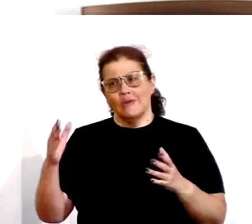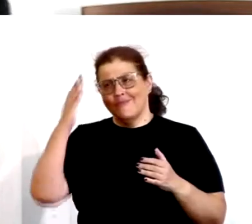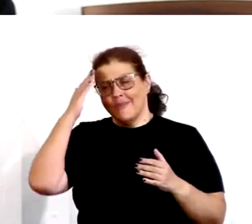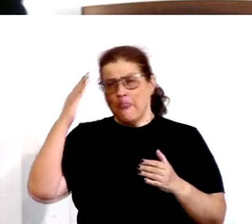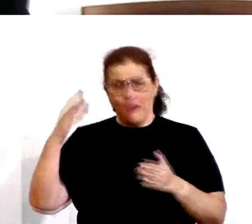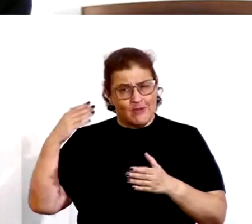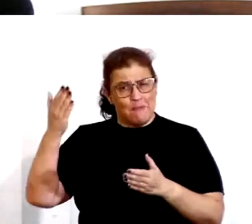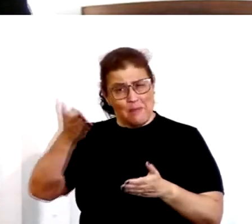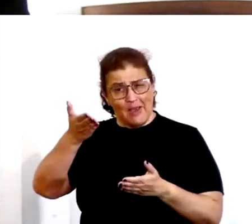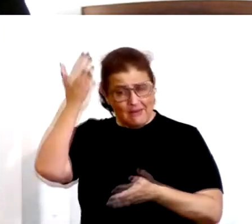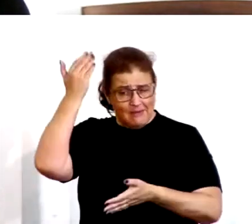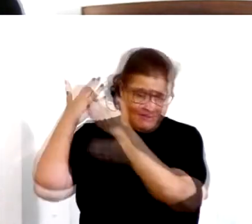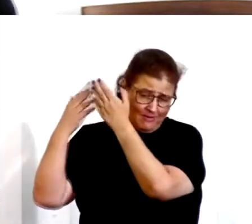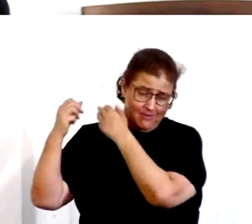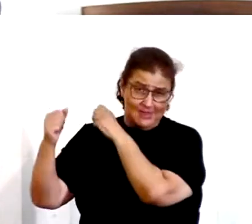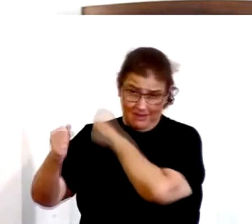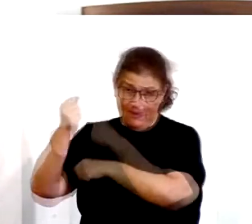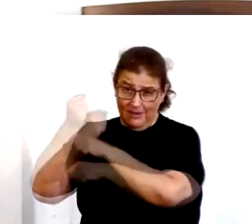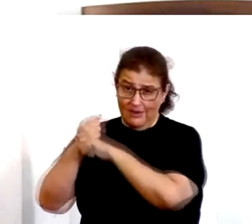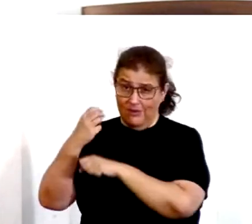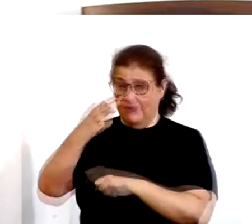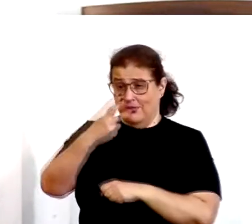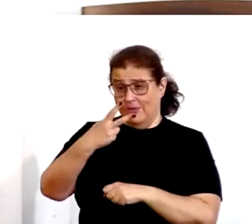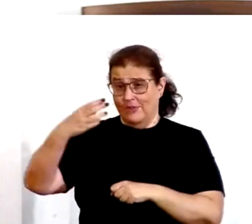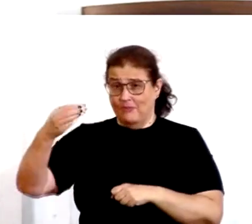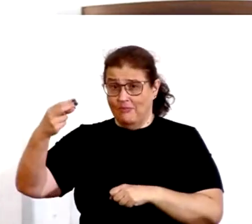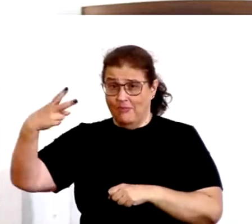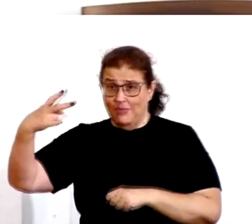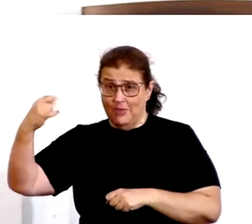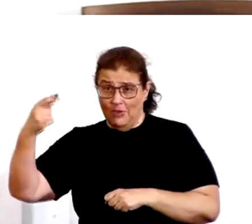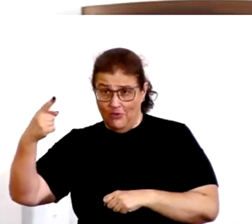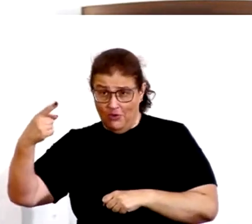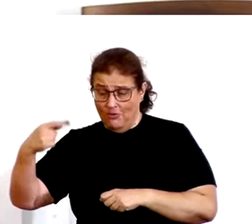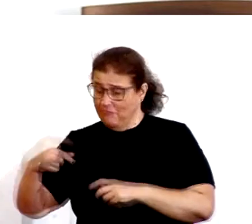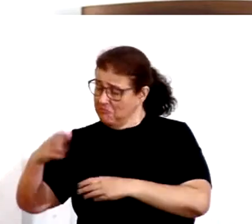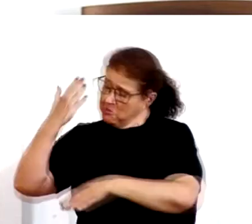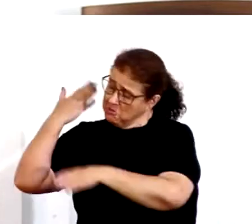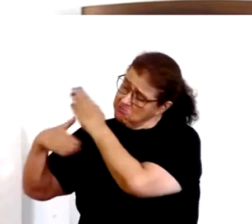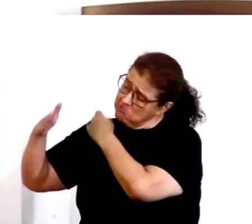chegado a respeito de como você procedeu durante todo esse ano?